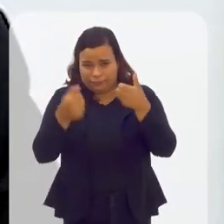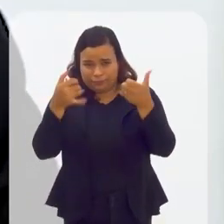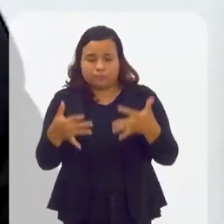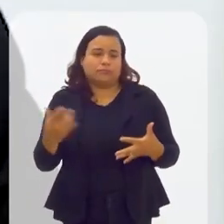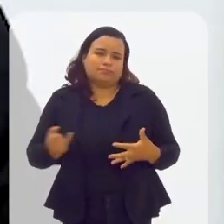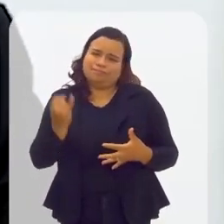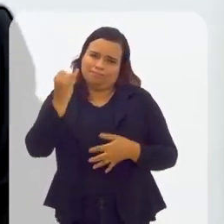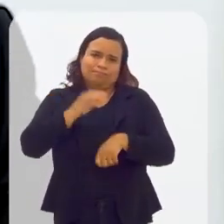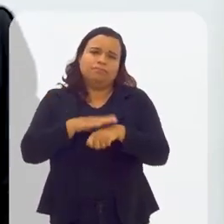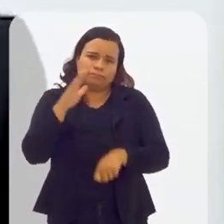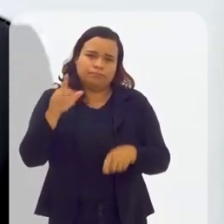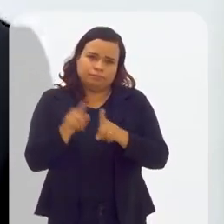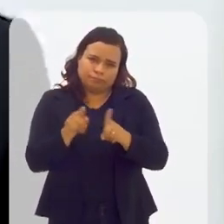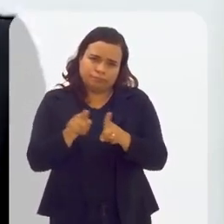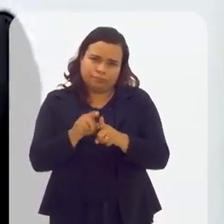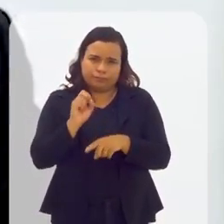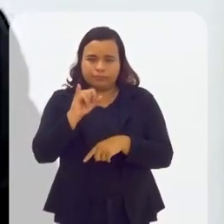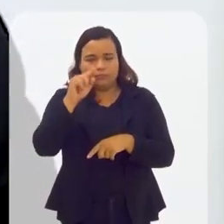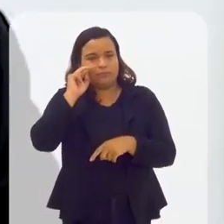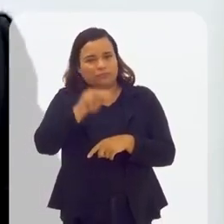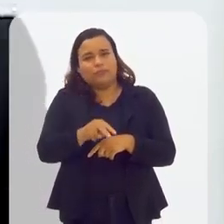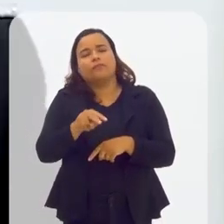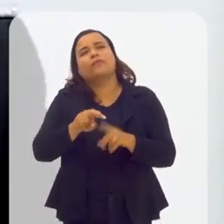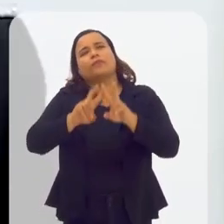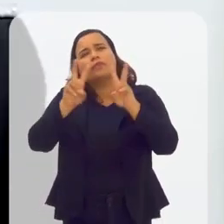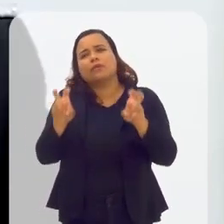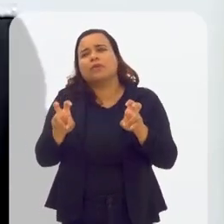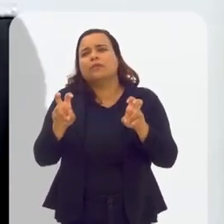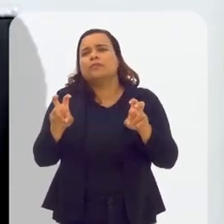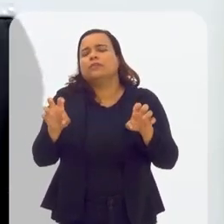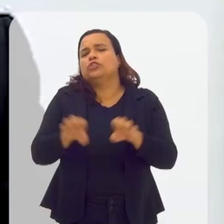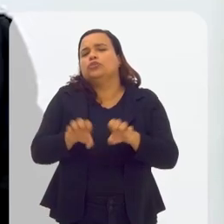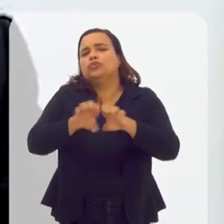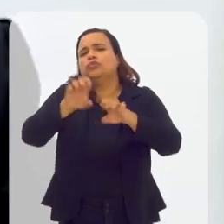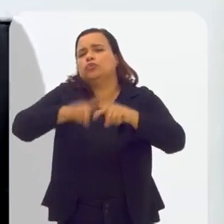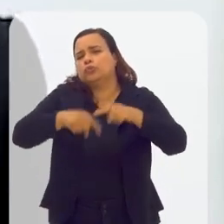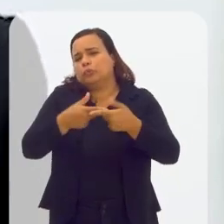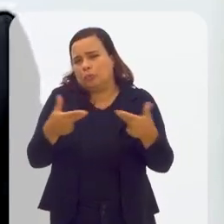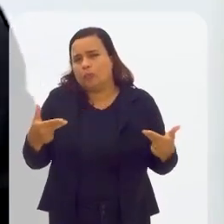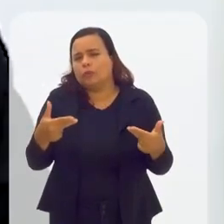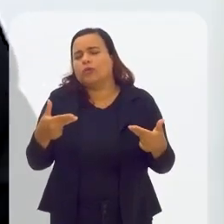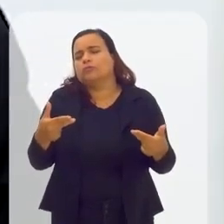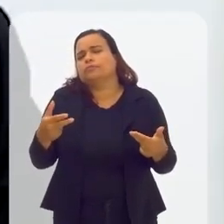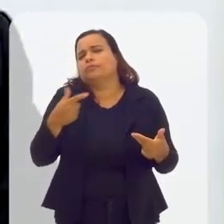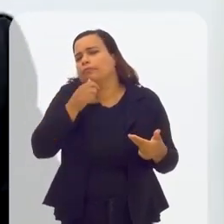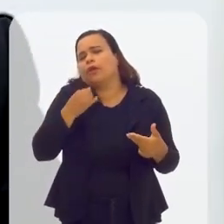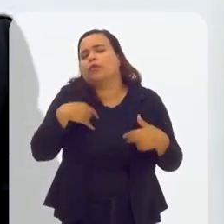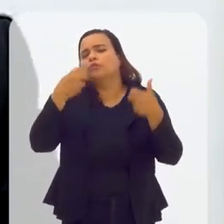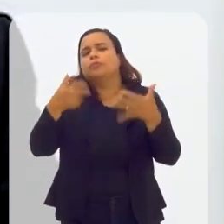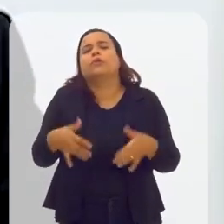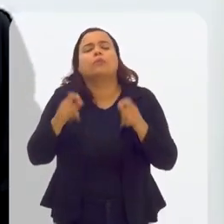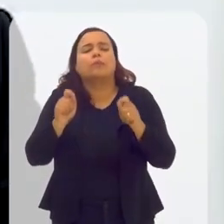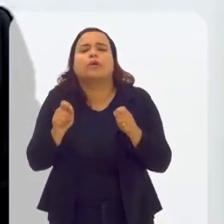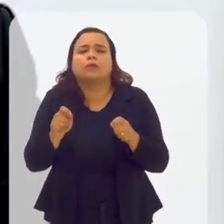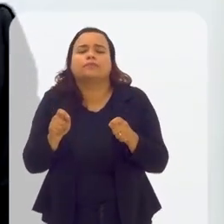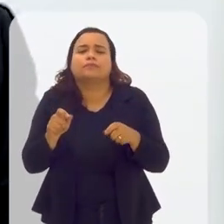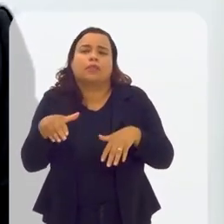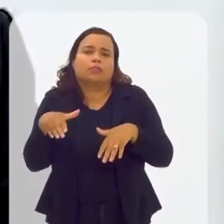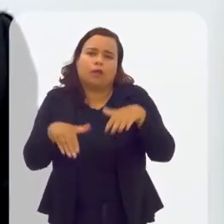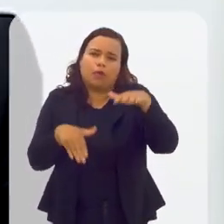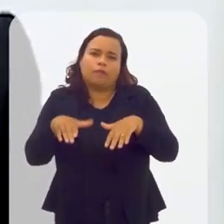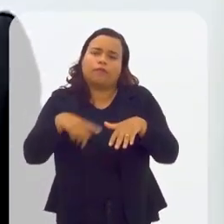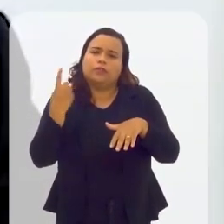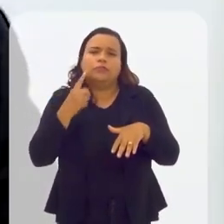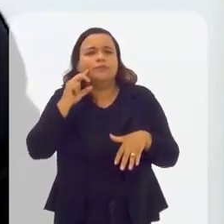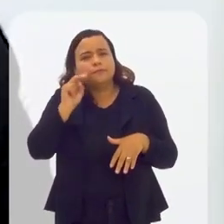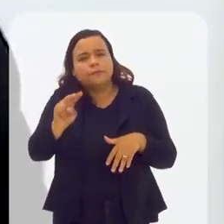fundamentais. É claro que, se você pegar o tema de infraestrutura, Eu diria a você que